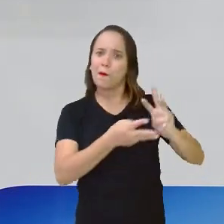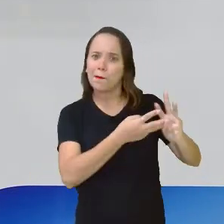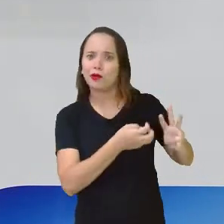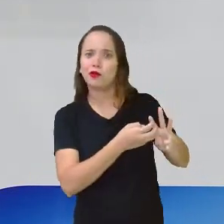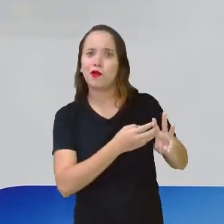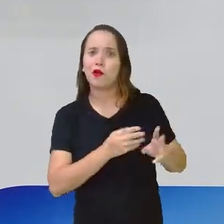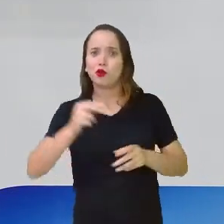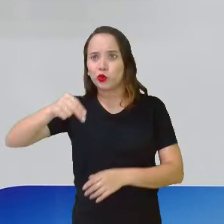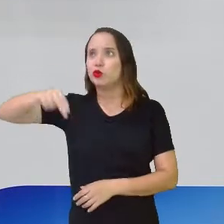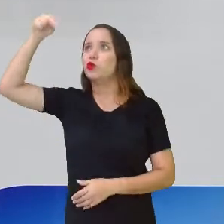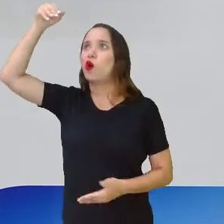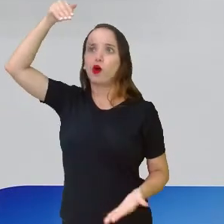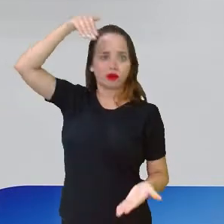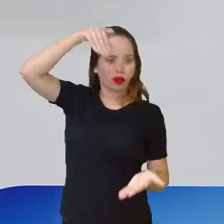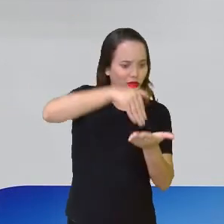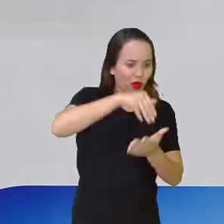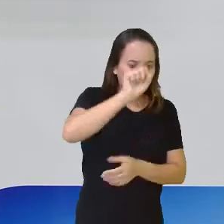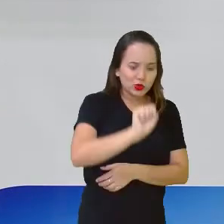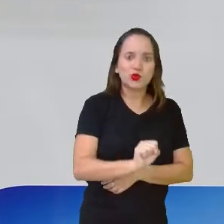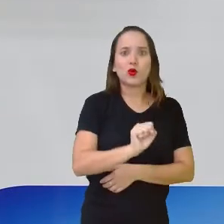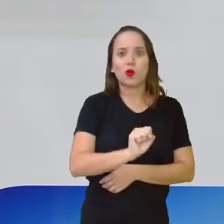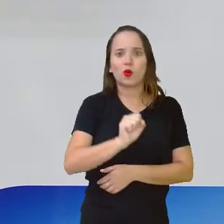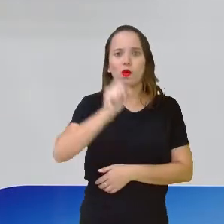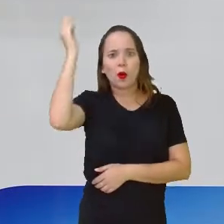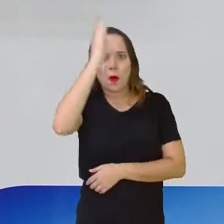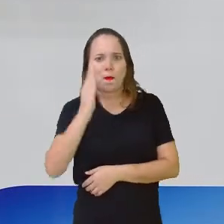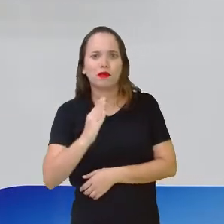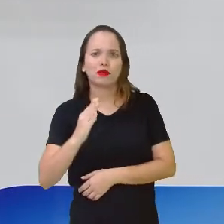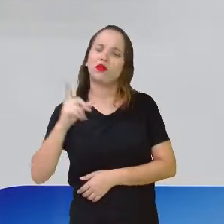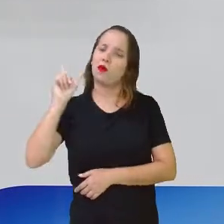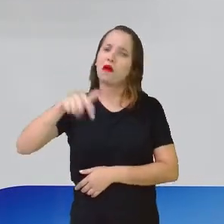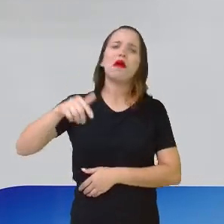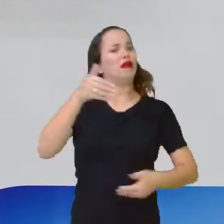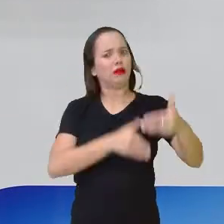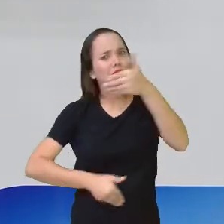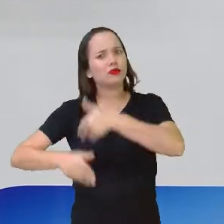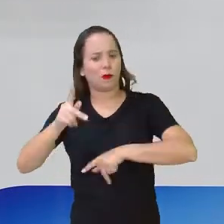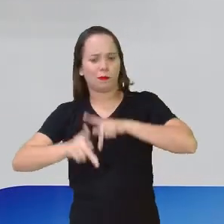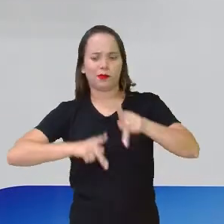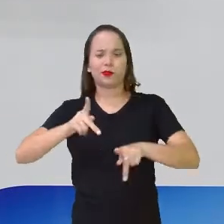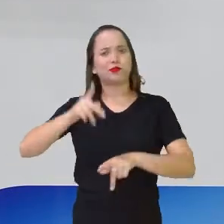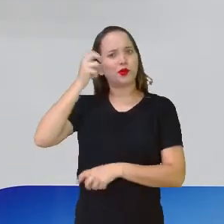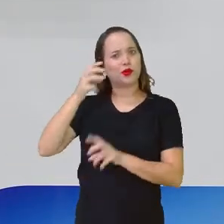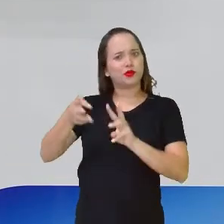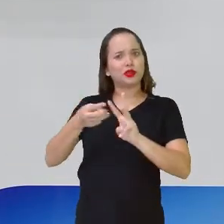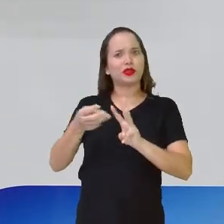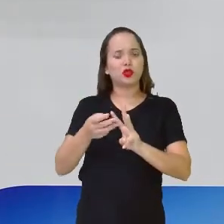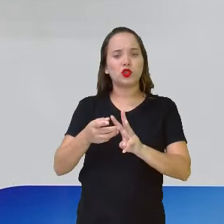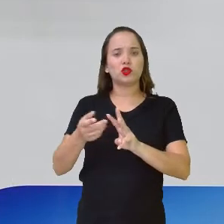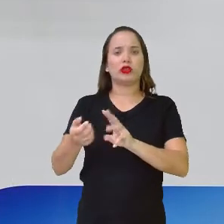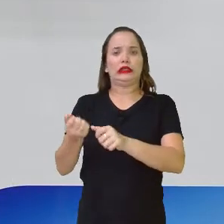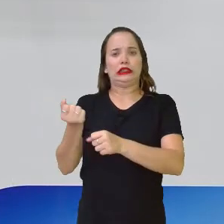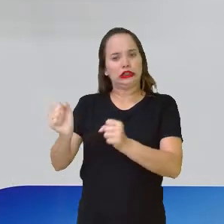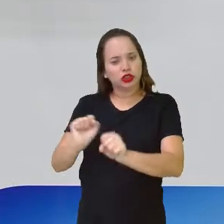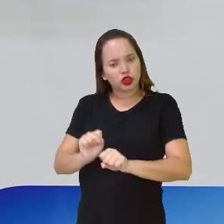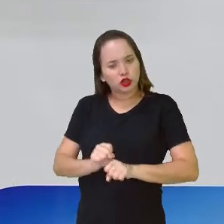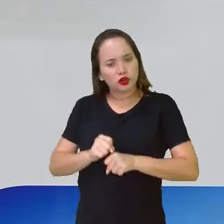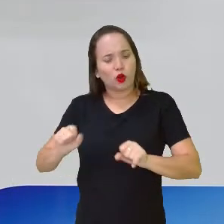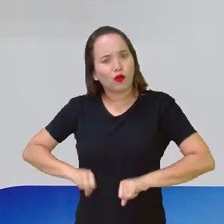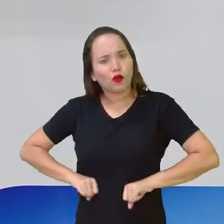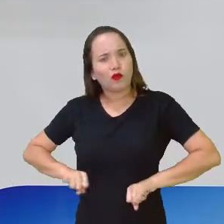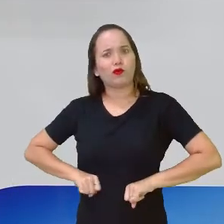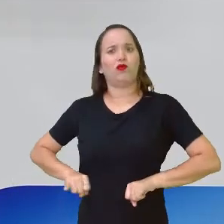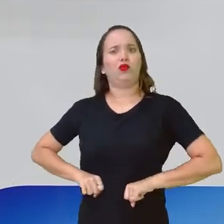ao sul, era ocupado por diversas etnias indígenas que foram massacradas pelos colonizadores e mesmo assim resistiram,